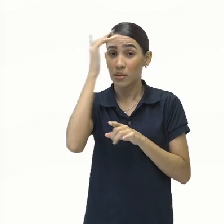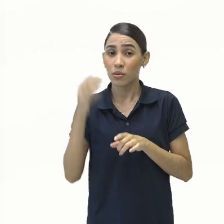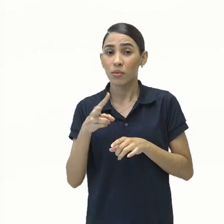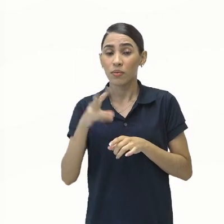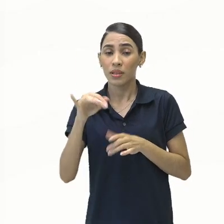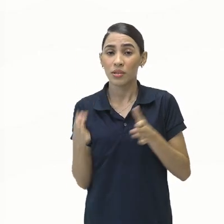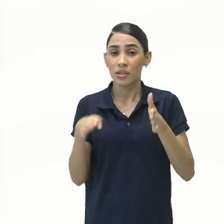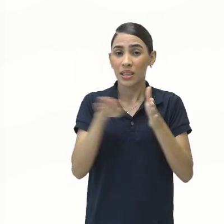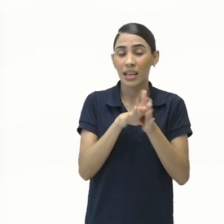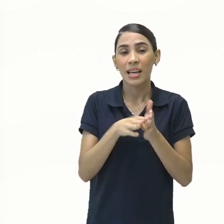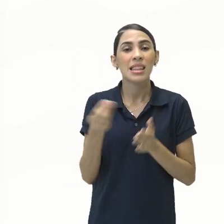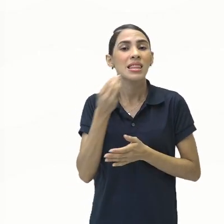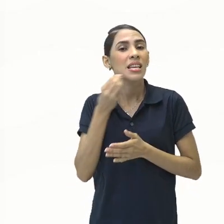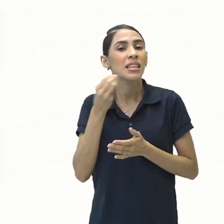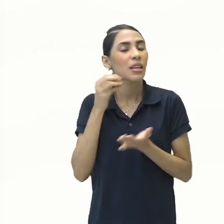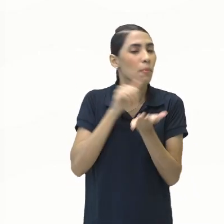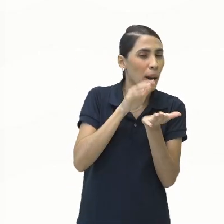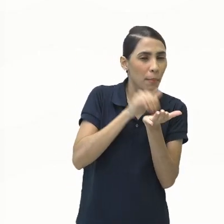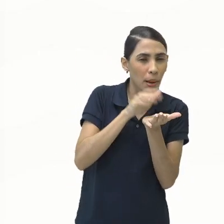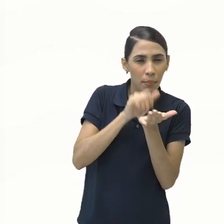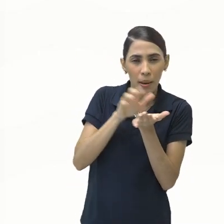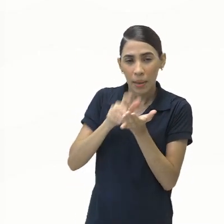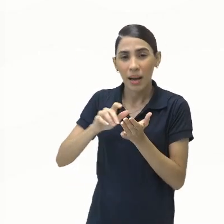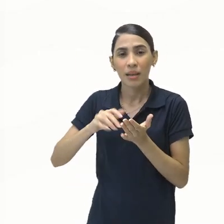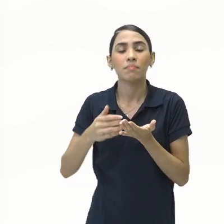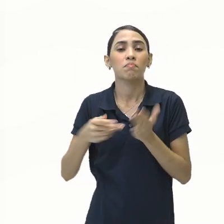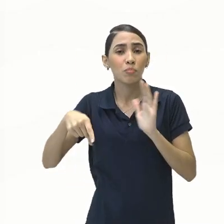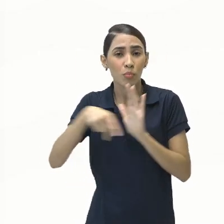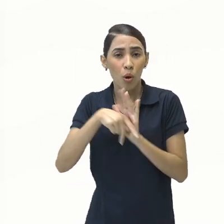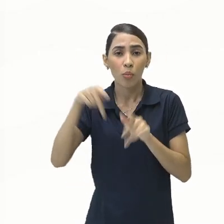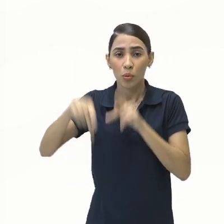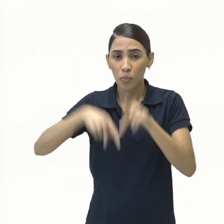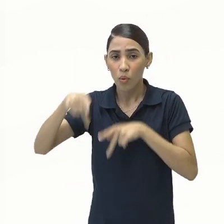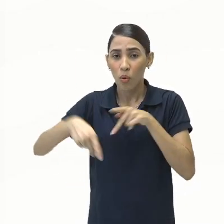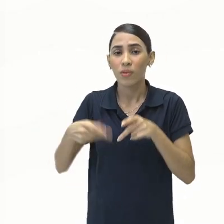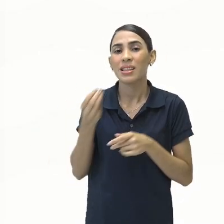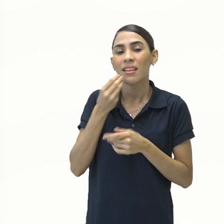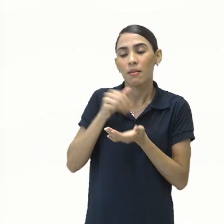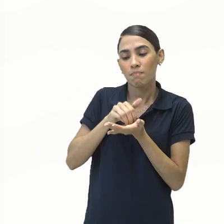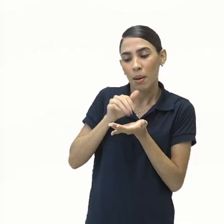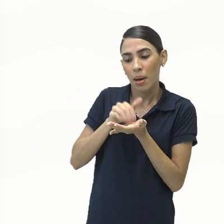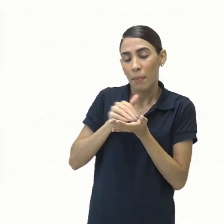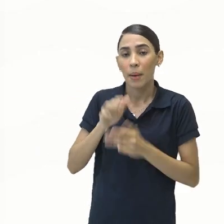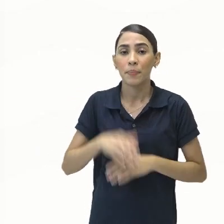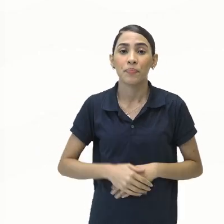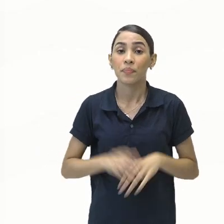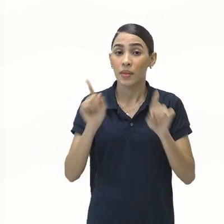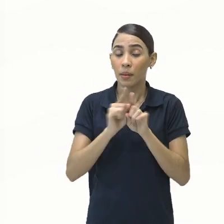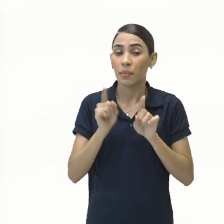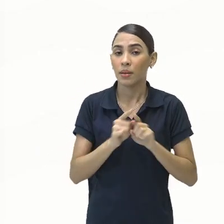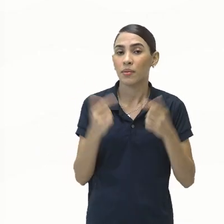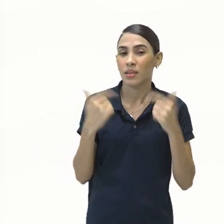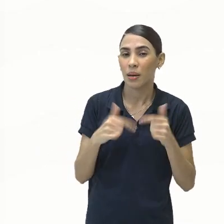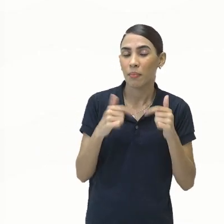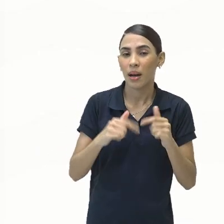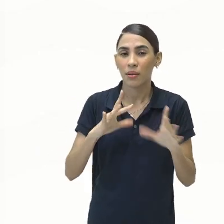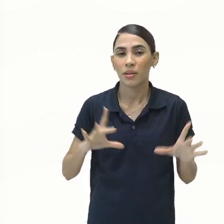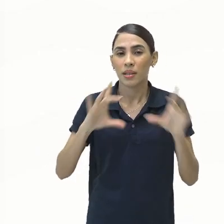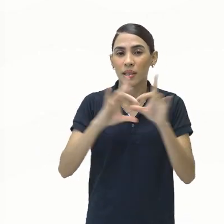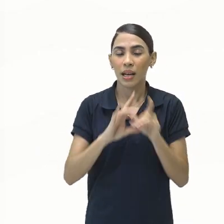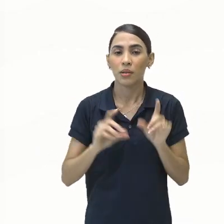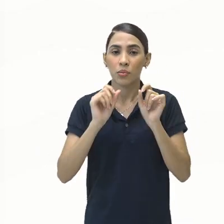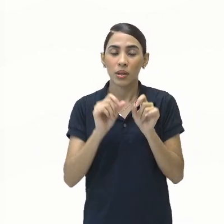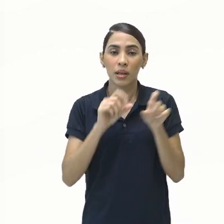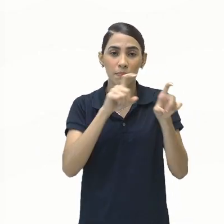tentam expulsar os nativos, os amazônidas, das suas terras. Além disso, as atividades, em especial ligadas